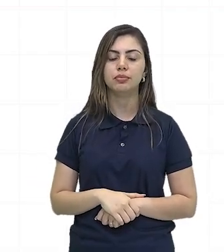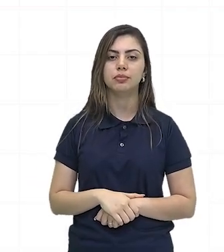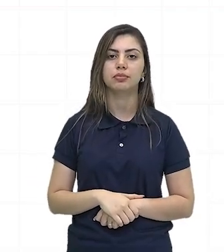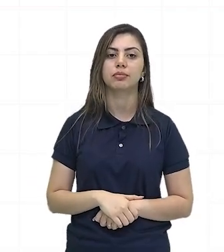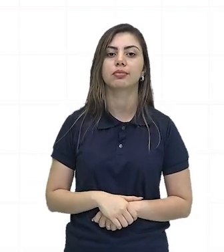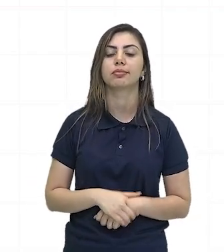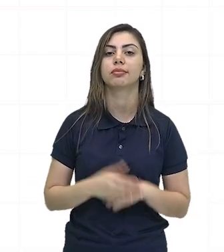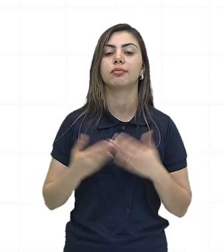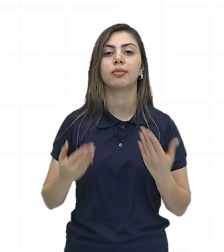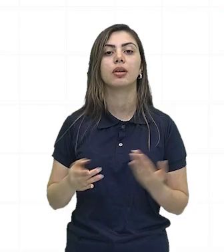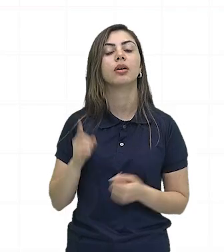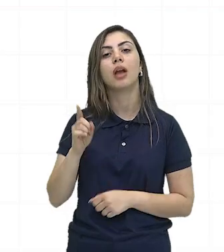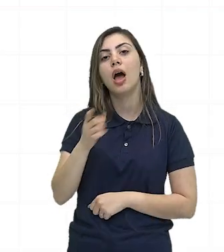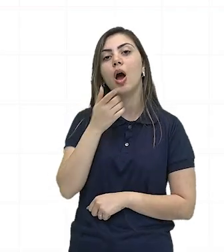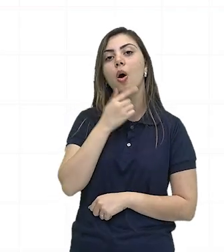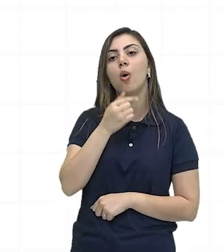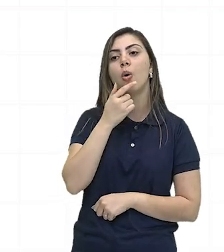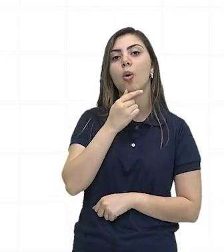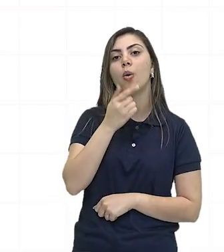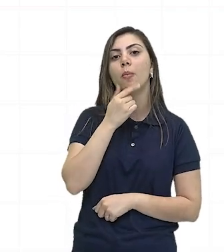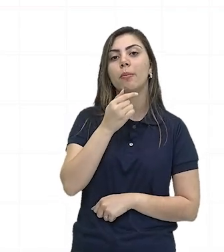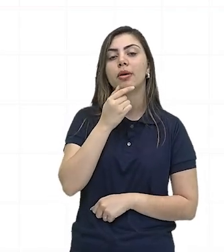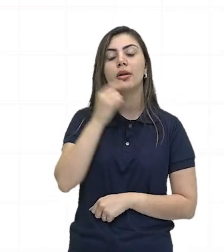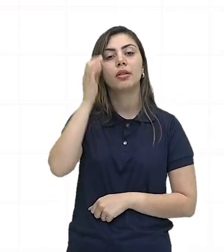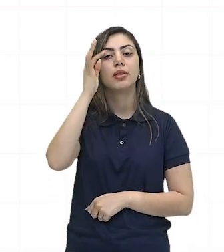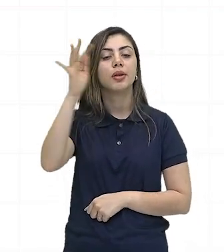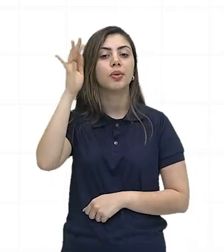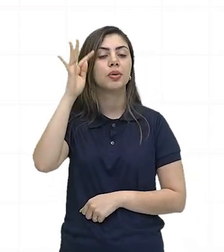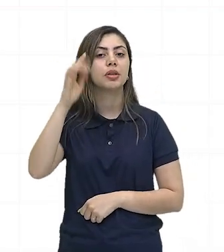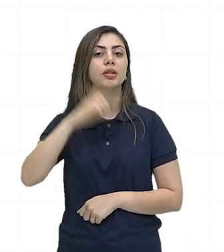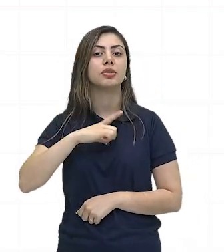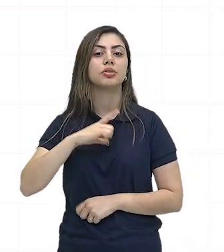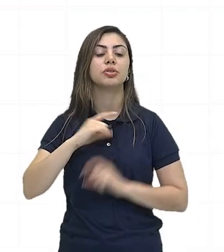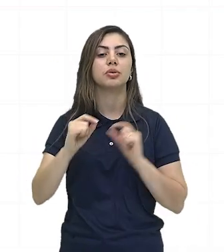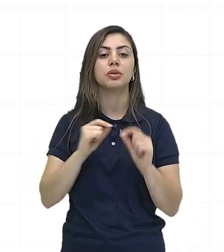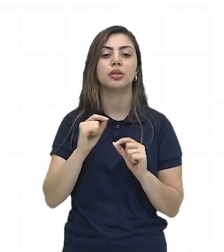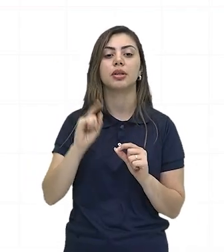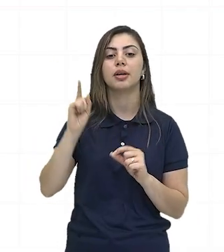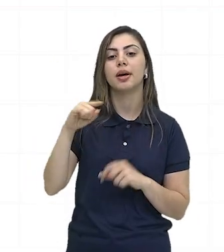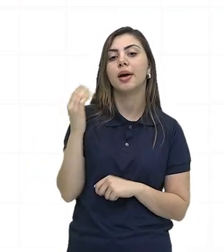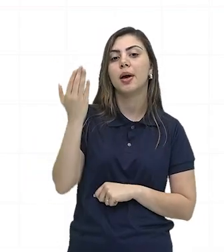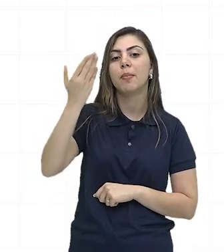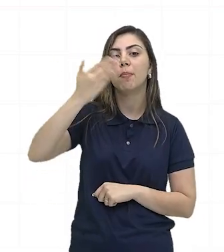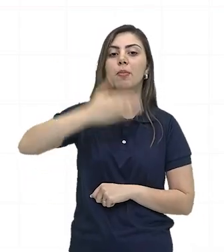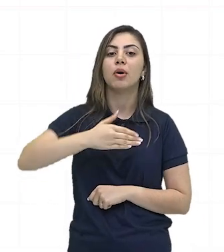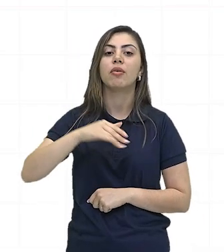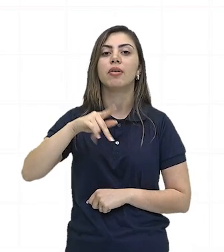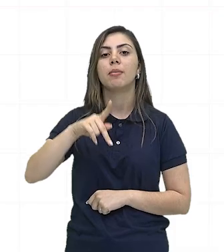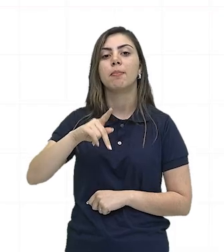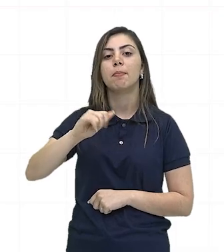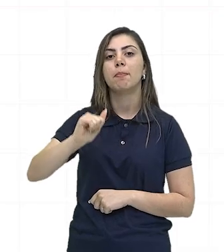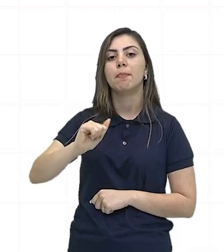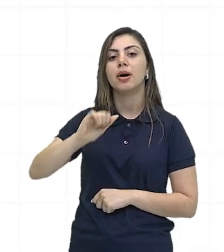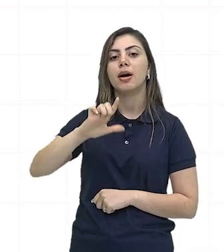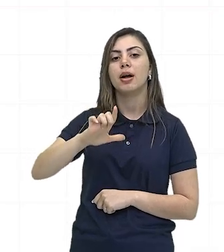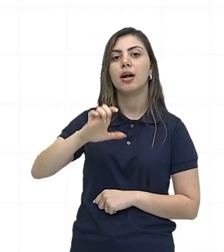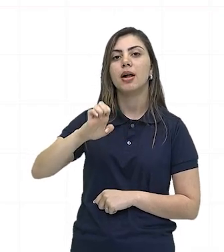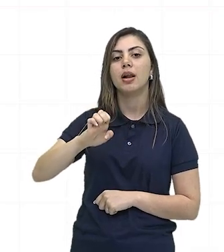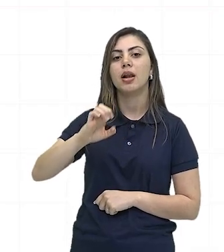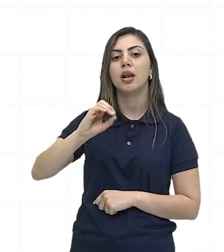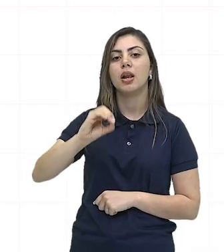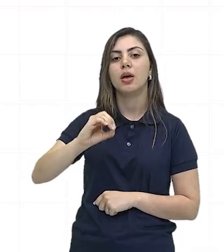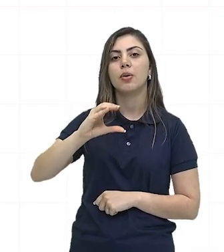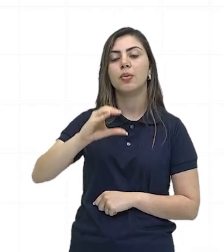Wegener também se baseavam nas evidências paleoclimáticas. Essas